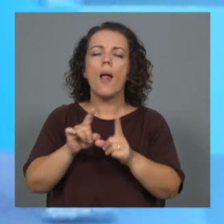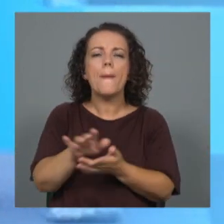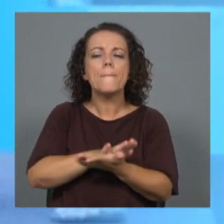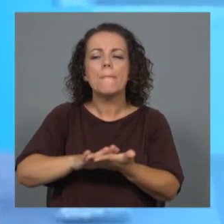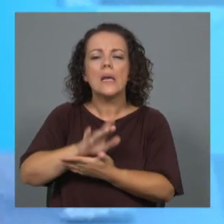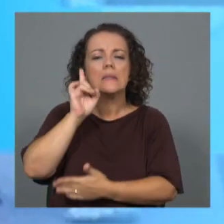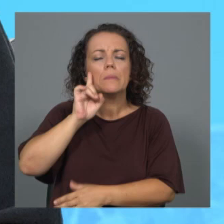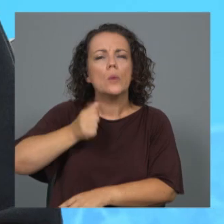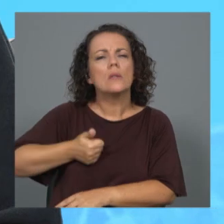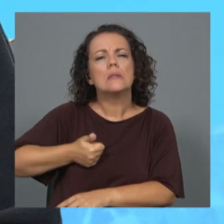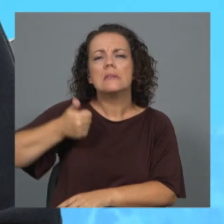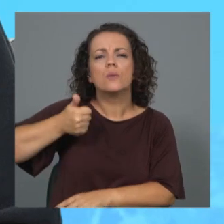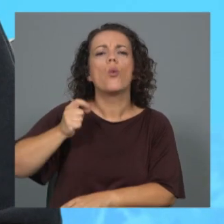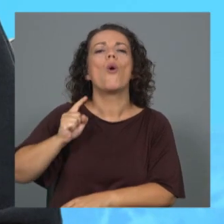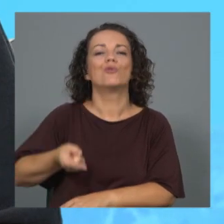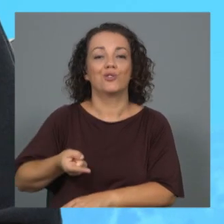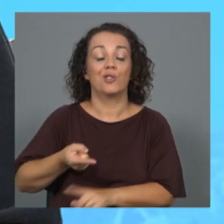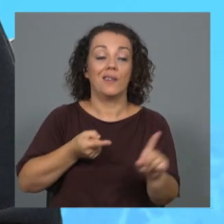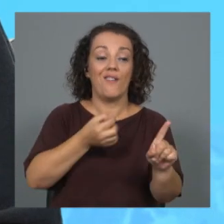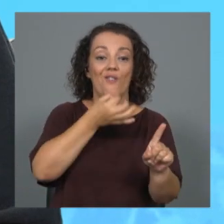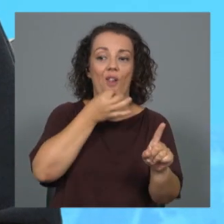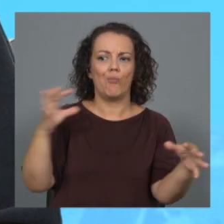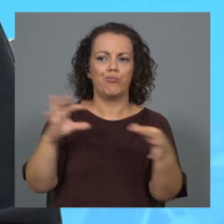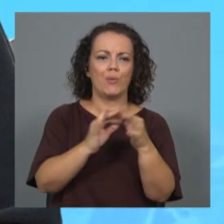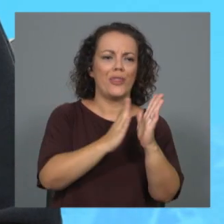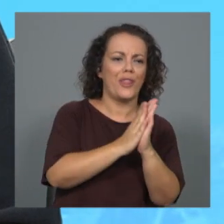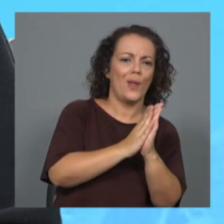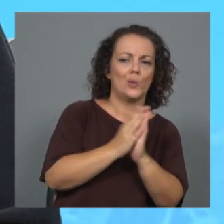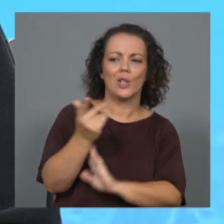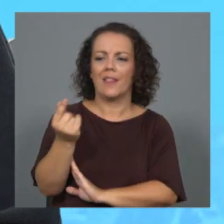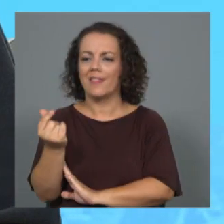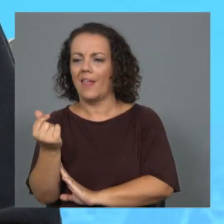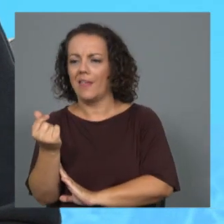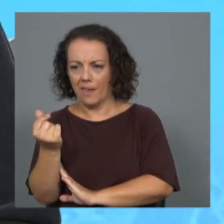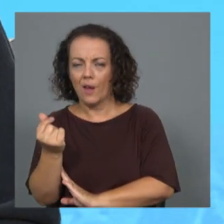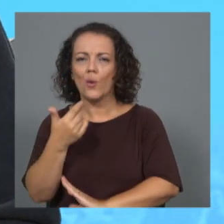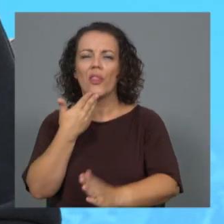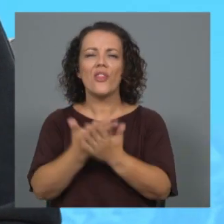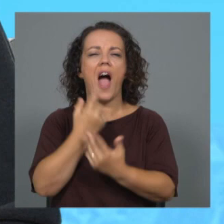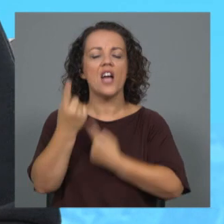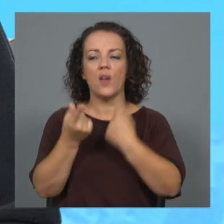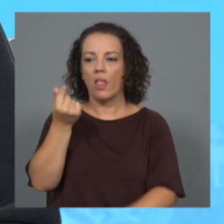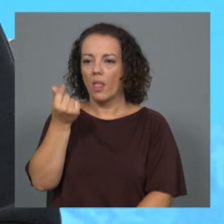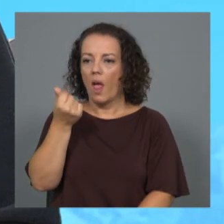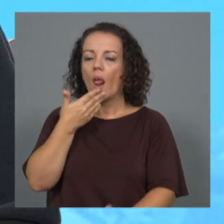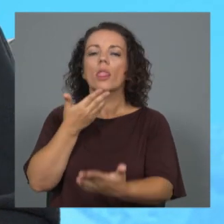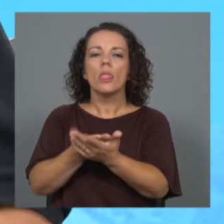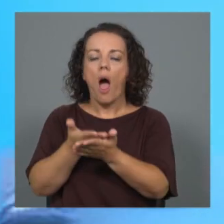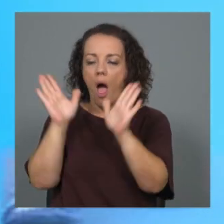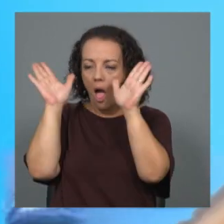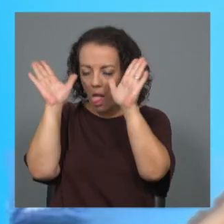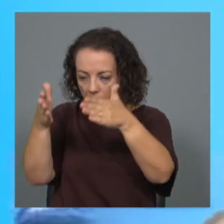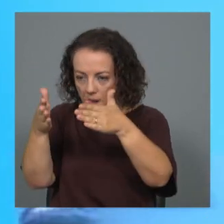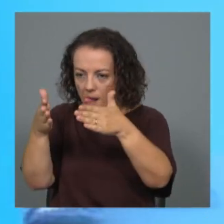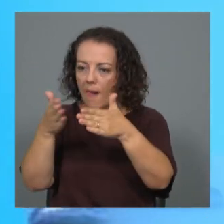é importante, e esta referência a Deus, tantas vezes o dinheiro impede uma clareza, digamos, de espírito